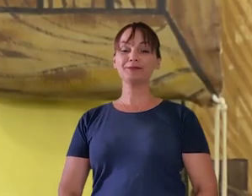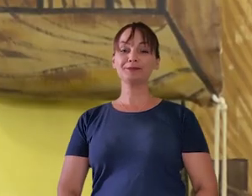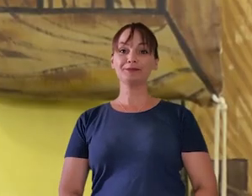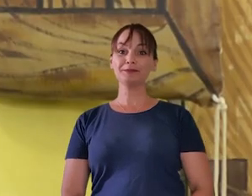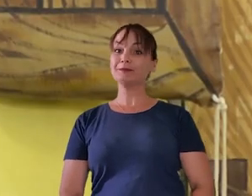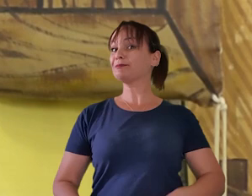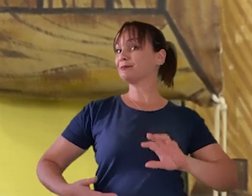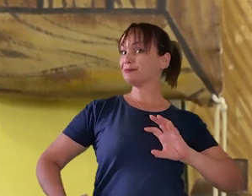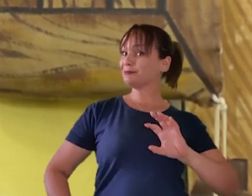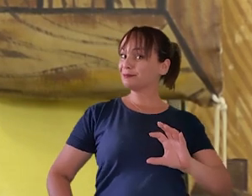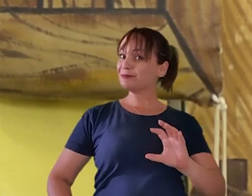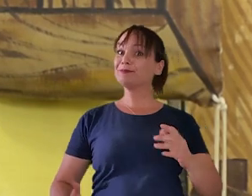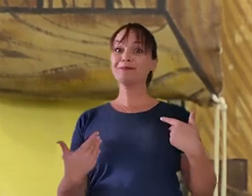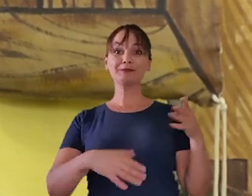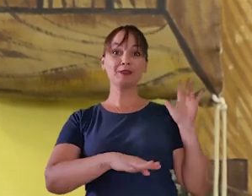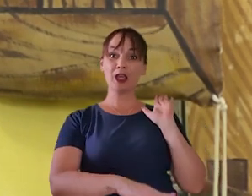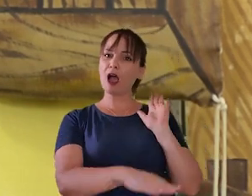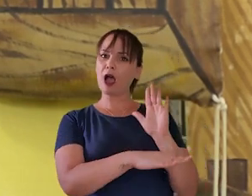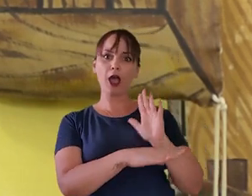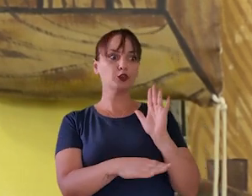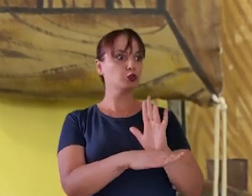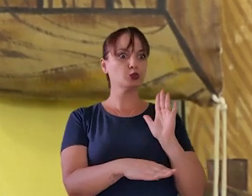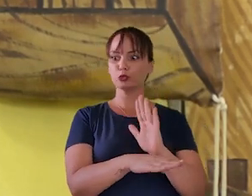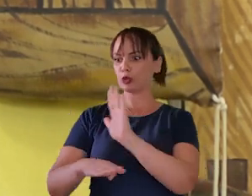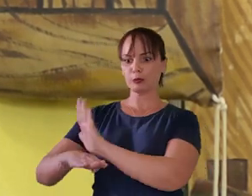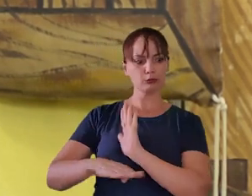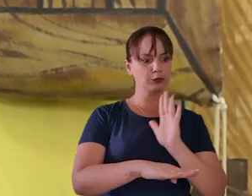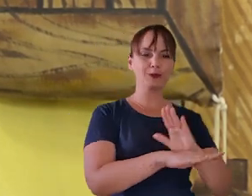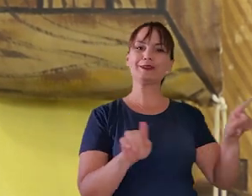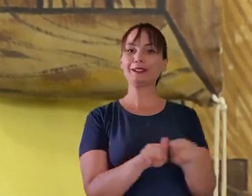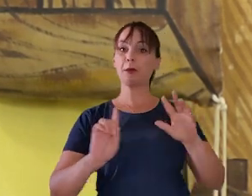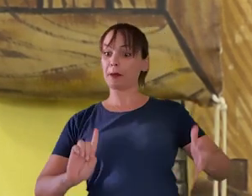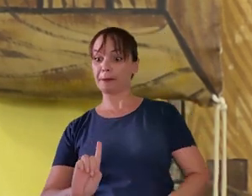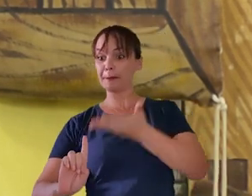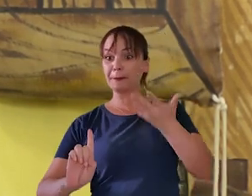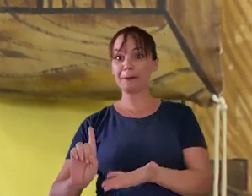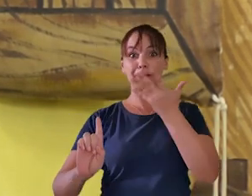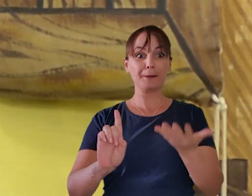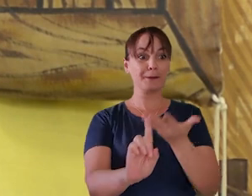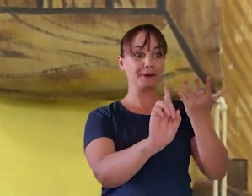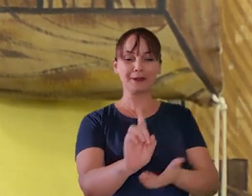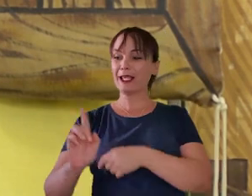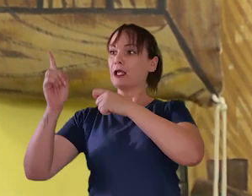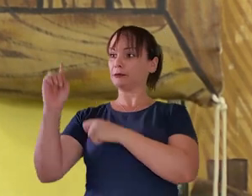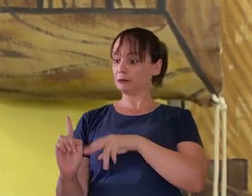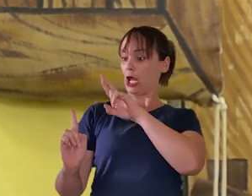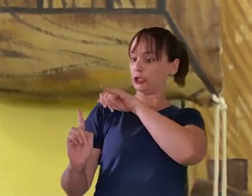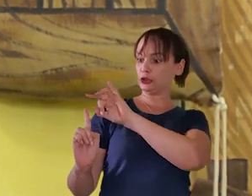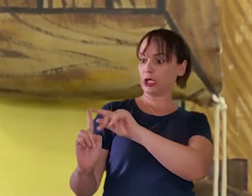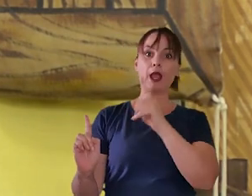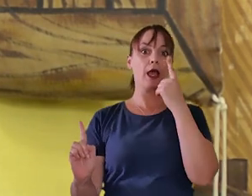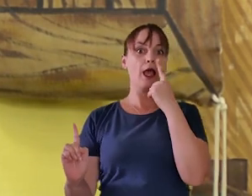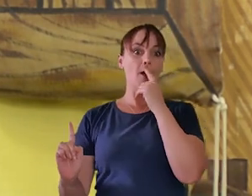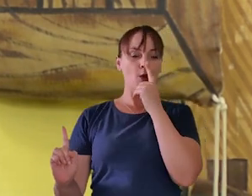E foi assim, com a ajuda de todos, o incentivo da Ritinha, o rio foi despoluindo,